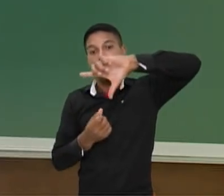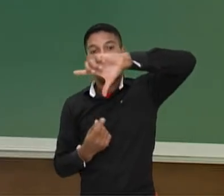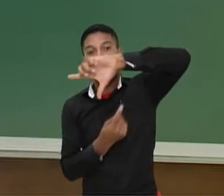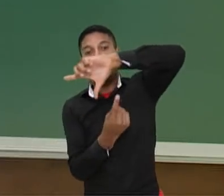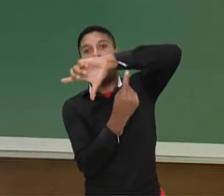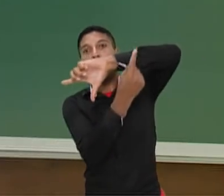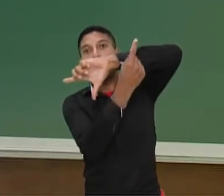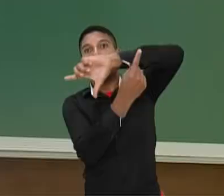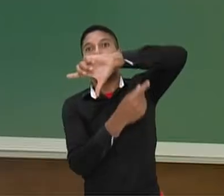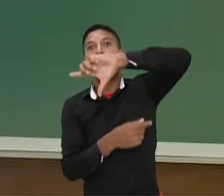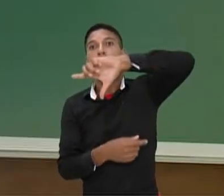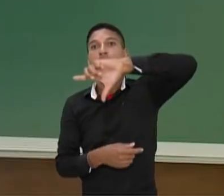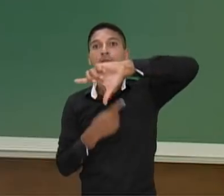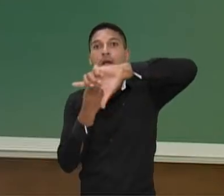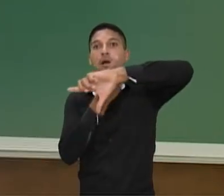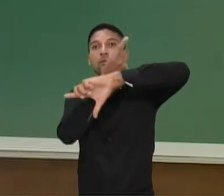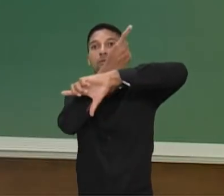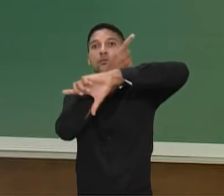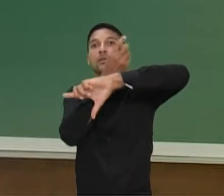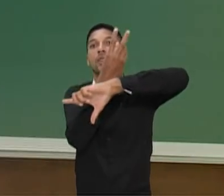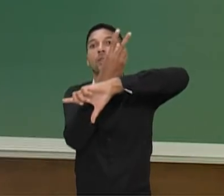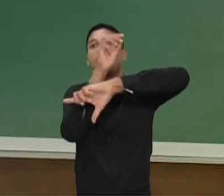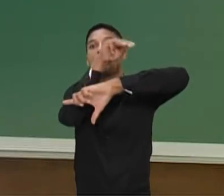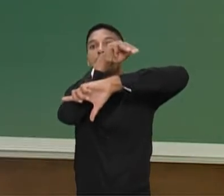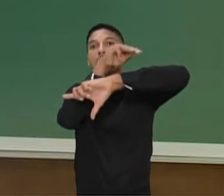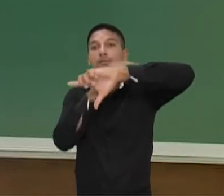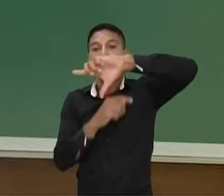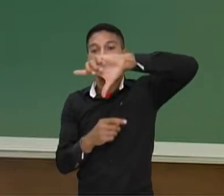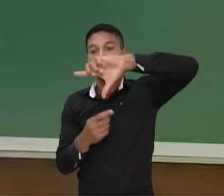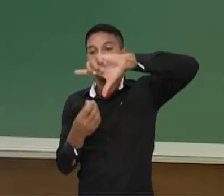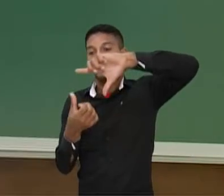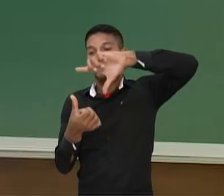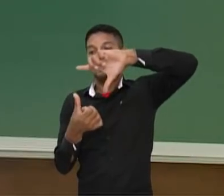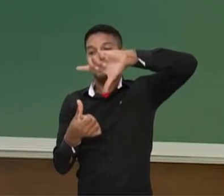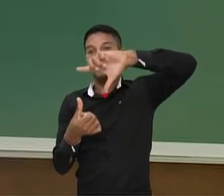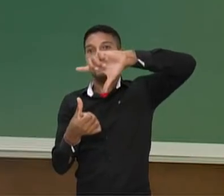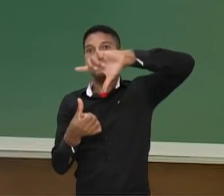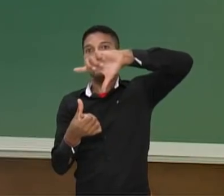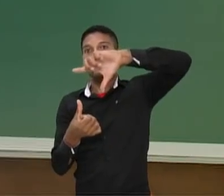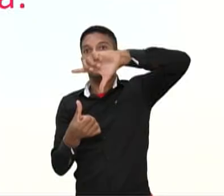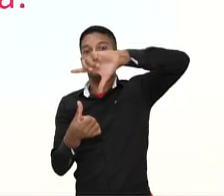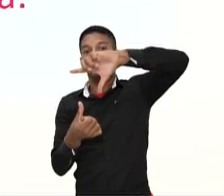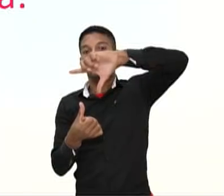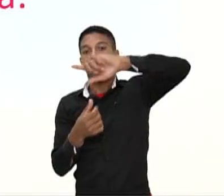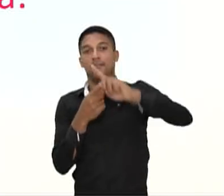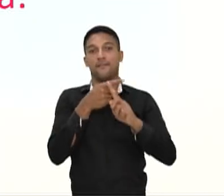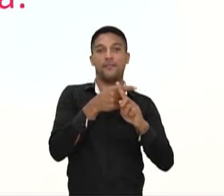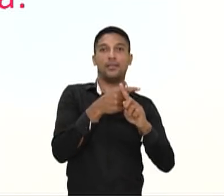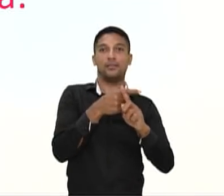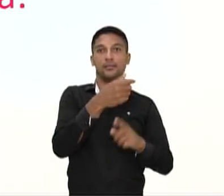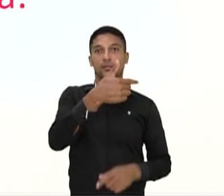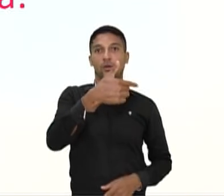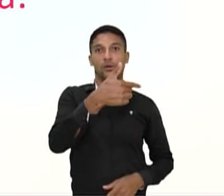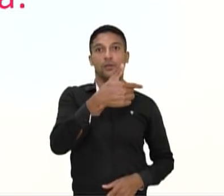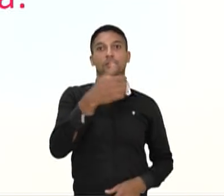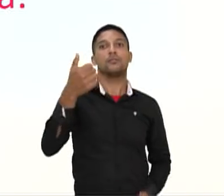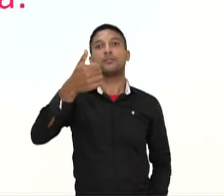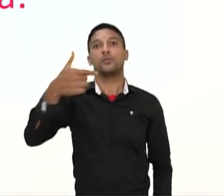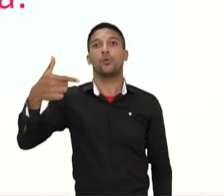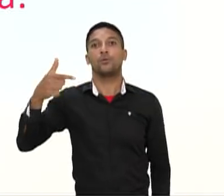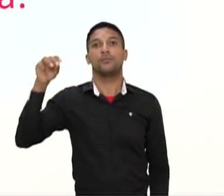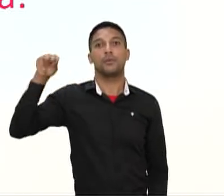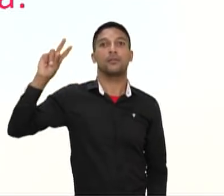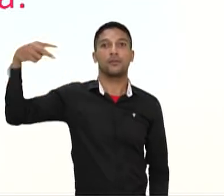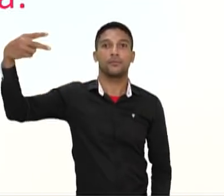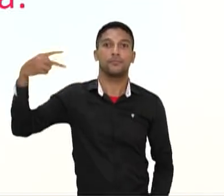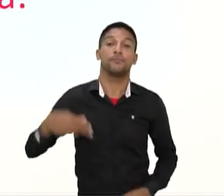altura é 2 metros. Então 6 vezes 2 dá 12 metros quadrados, ó, é